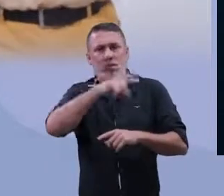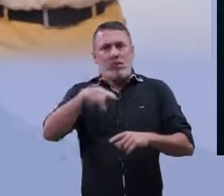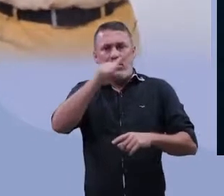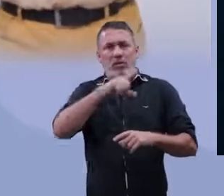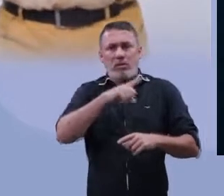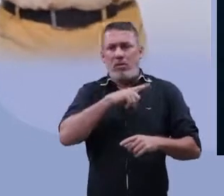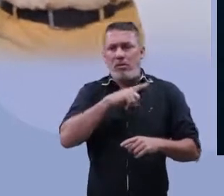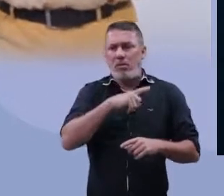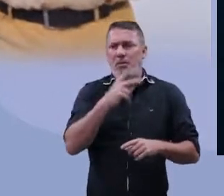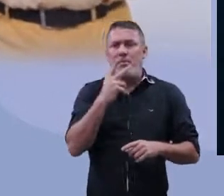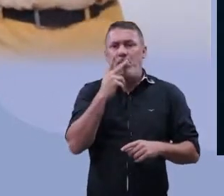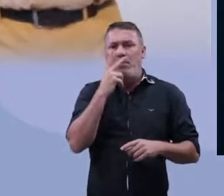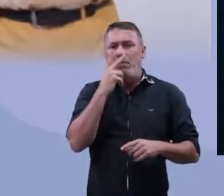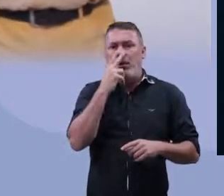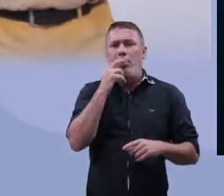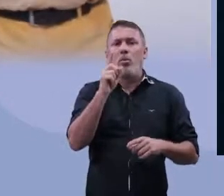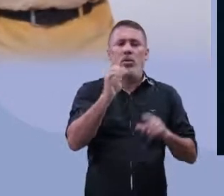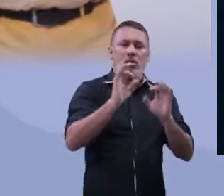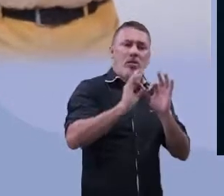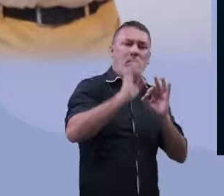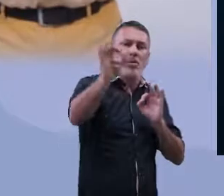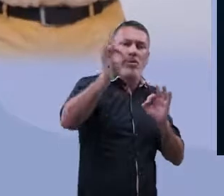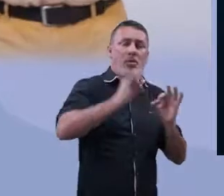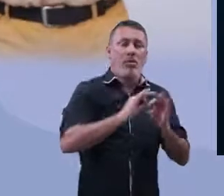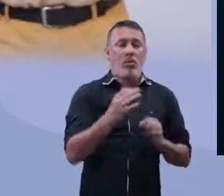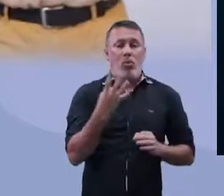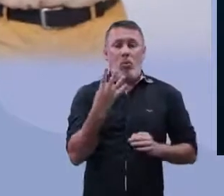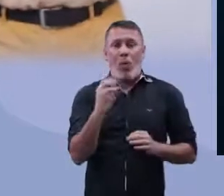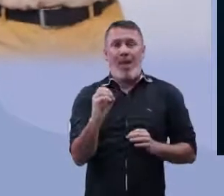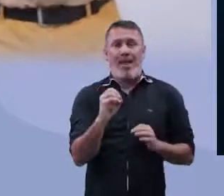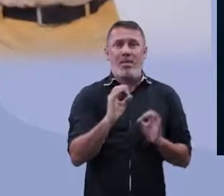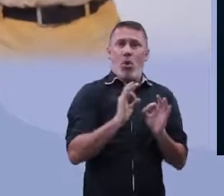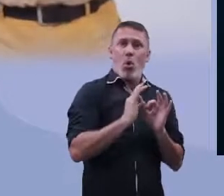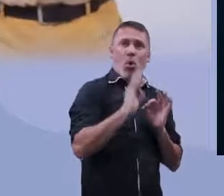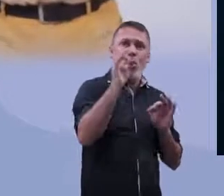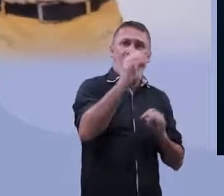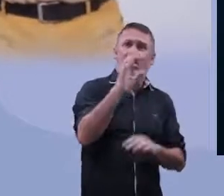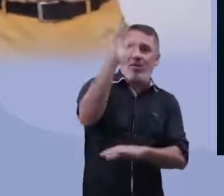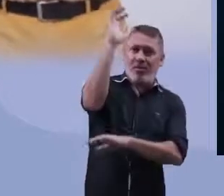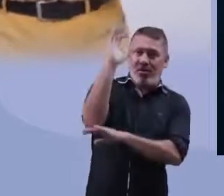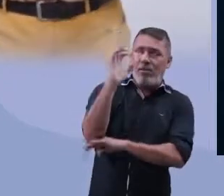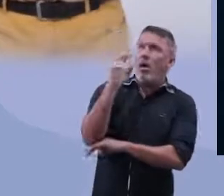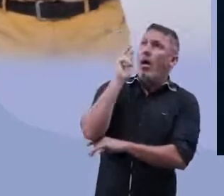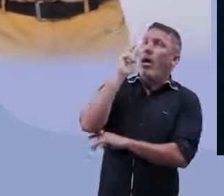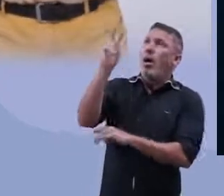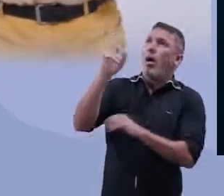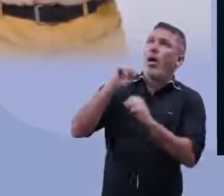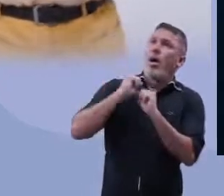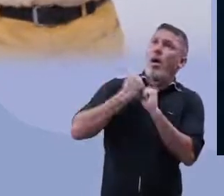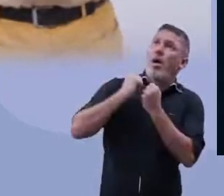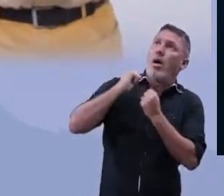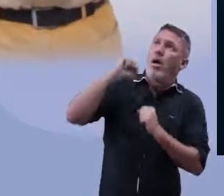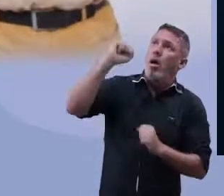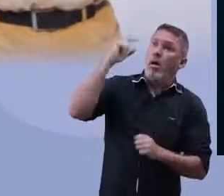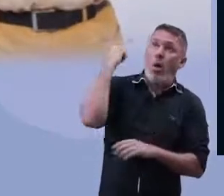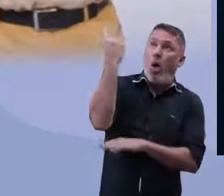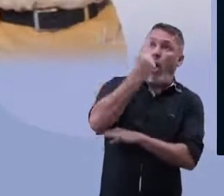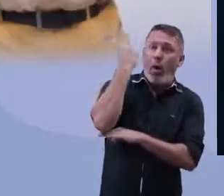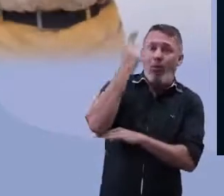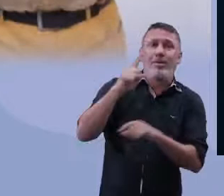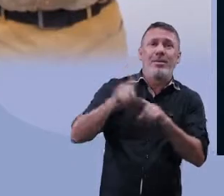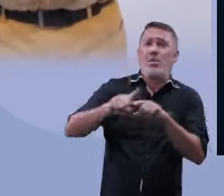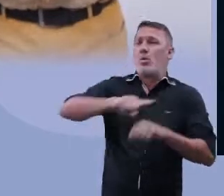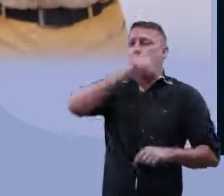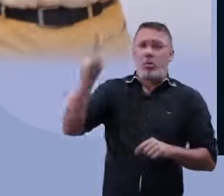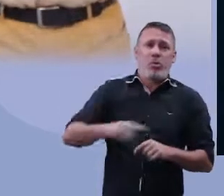20 até 40 metros de comprimento. Então são estruturas muito grandes e que giram a determinada velocidade.